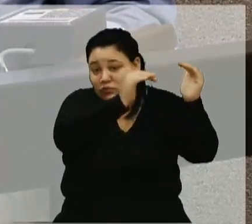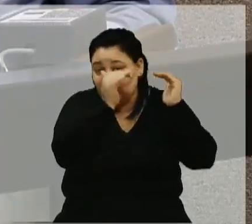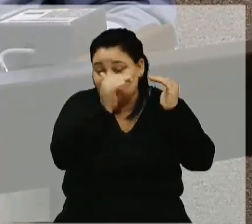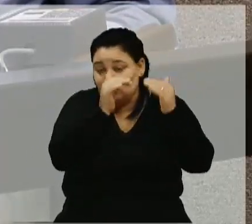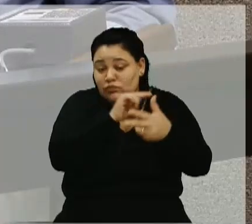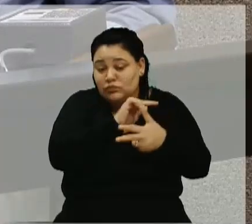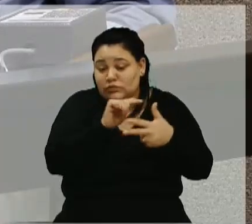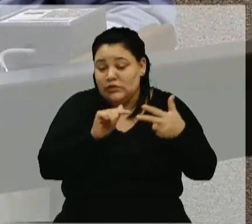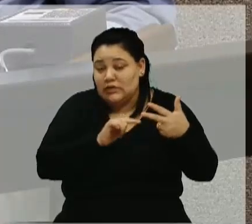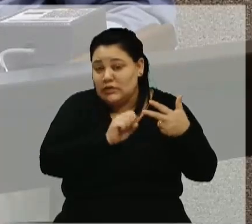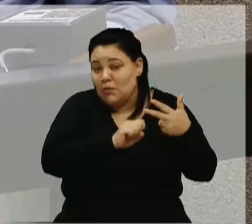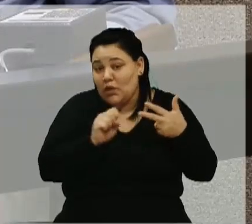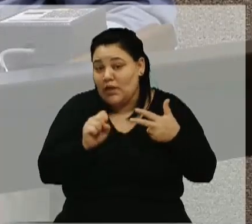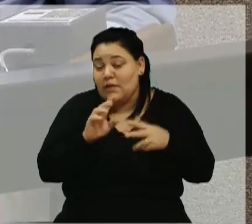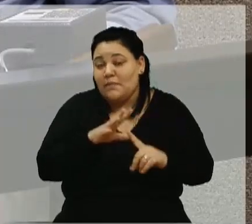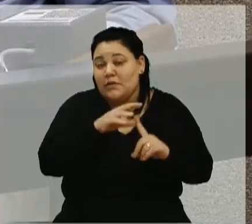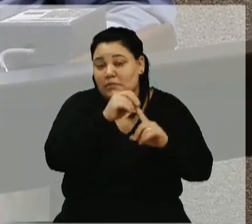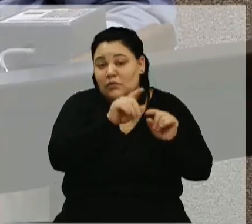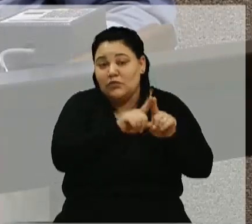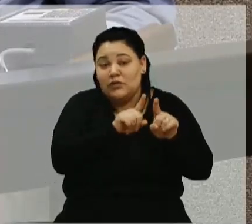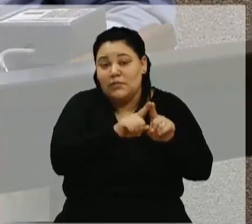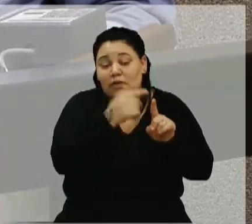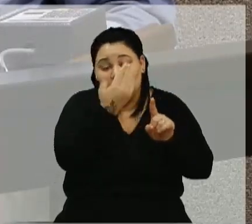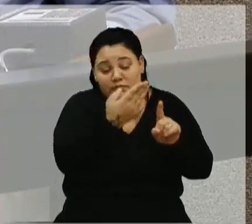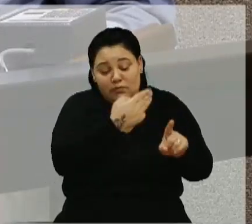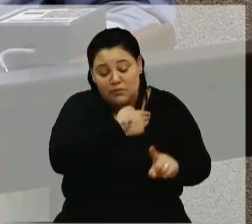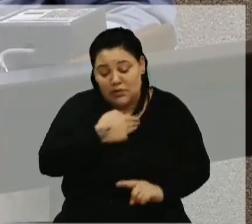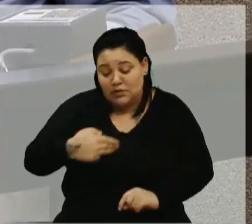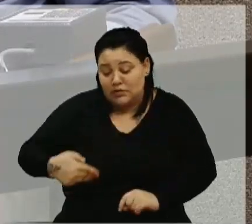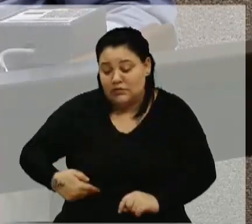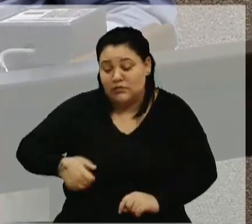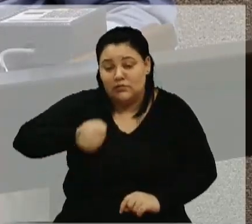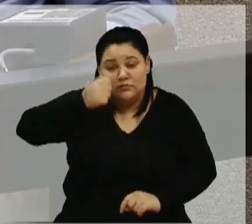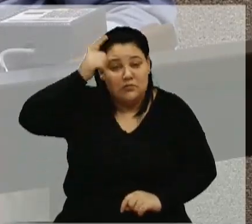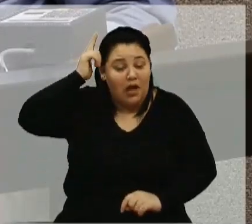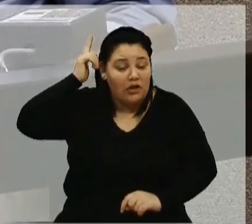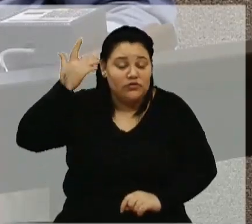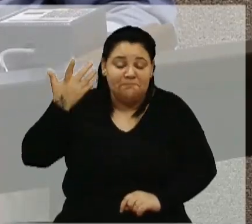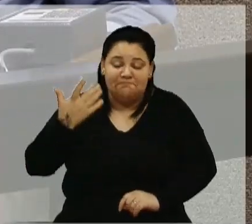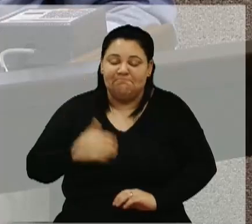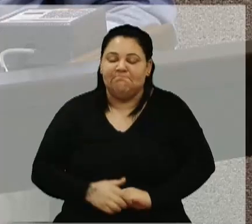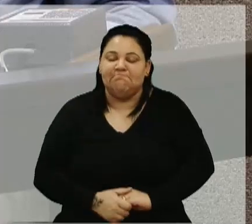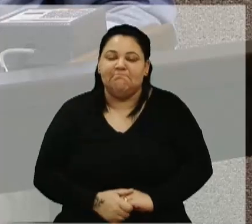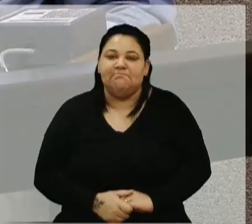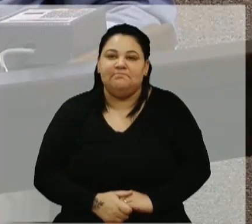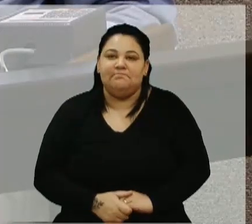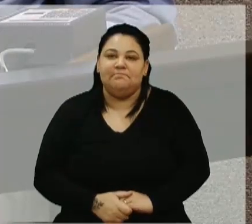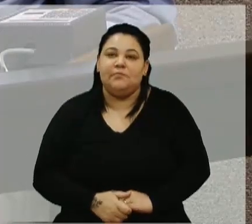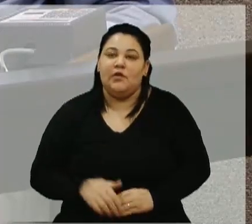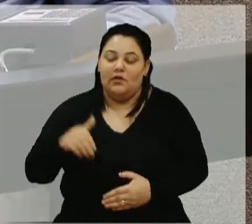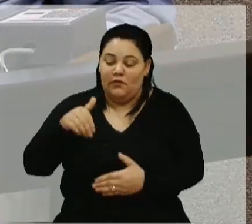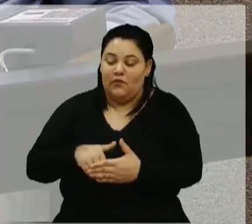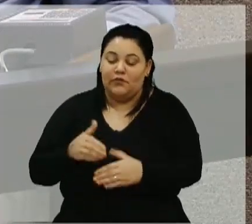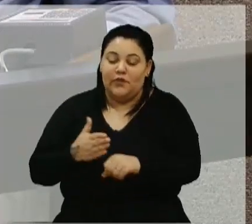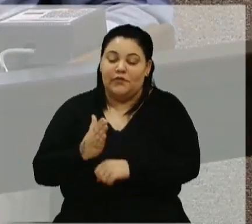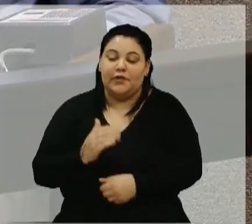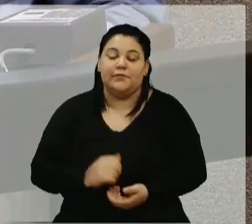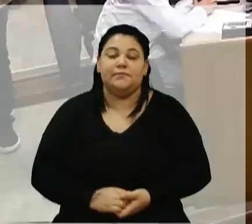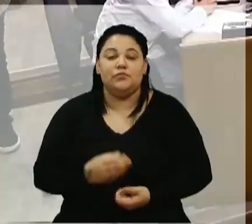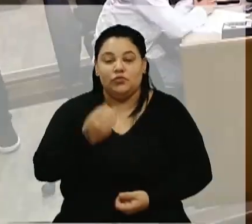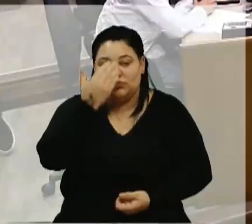poderes e principalmente também ao senhor ministro, excelentíssimo ministro Alexandre de Moraes. Estarei votando favorável.